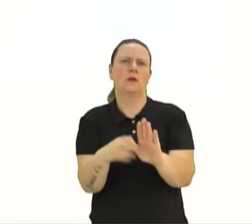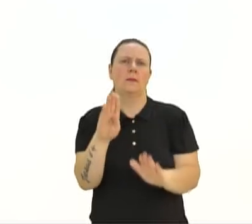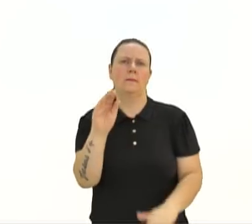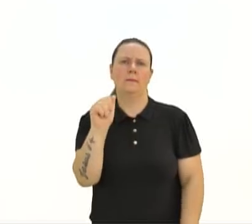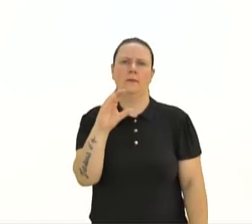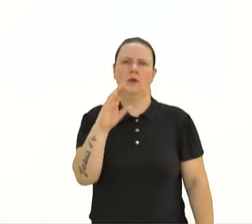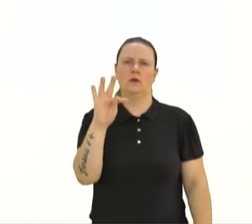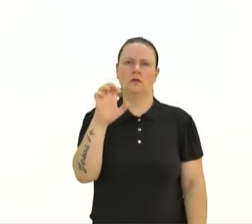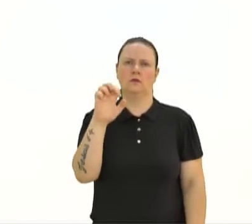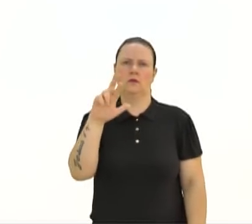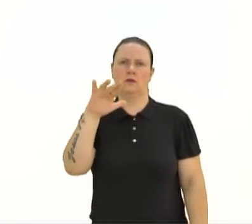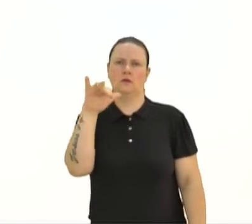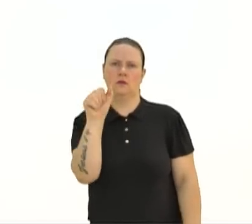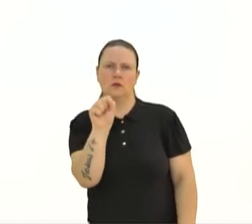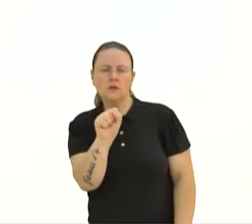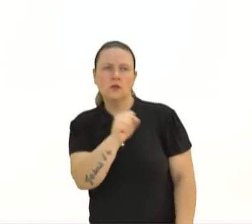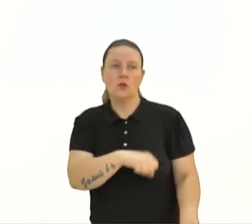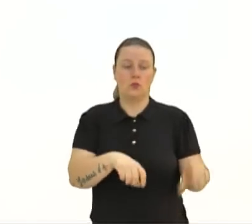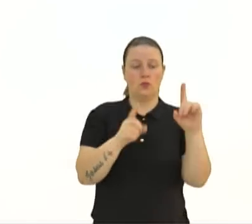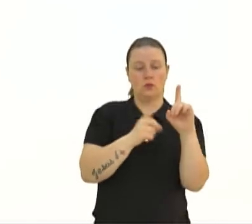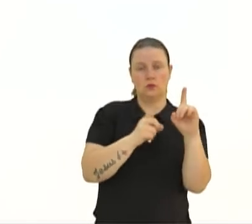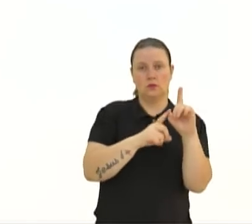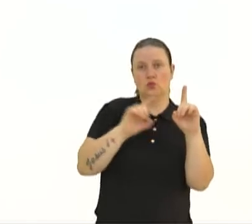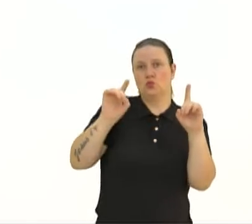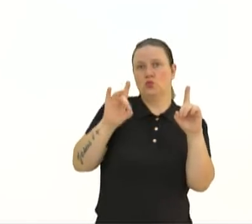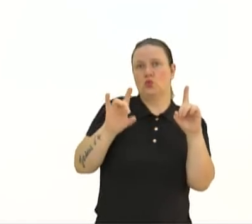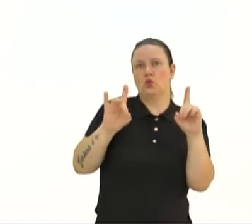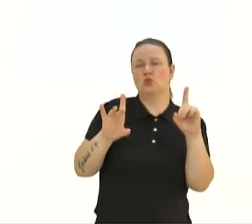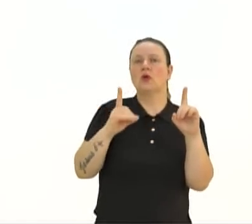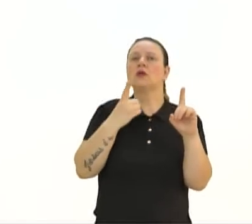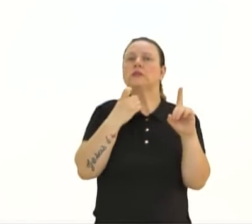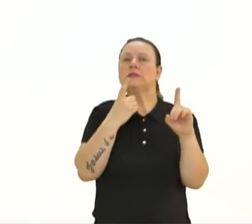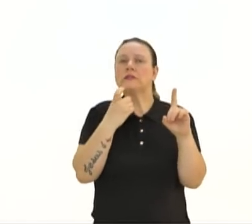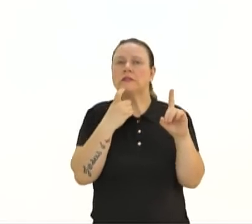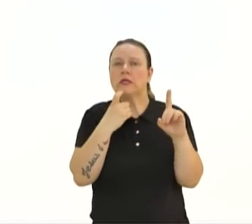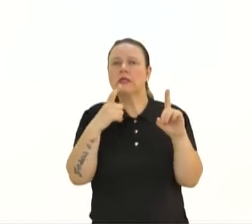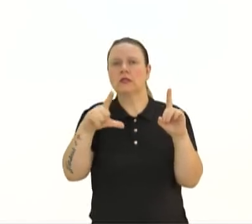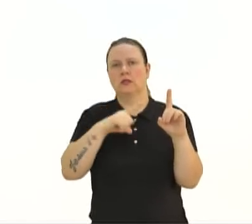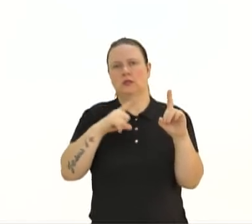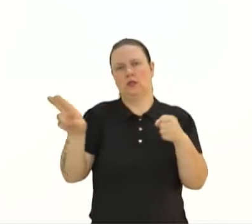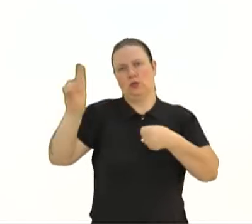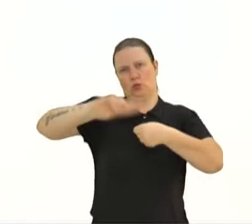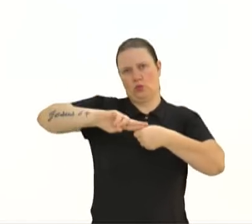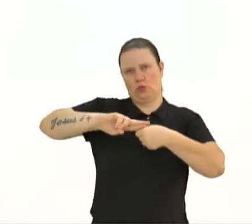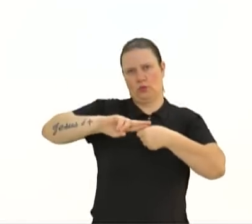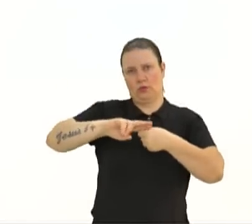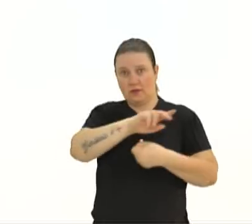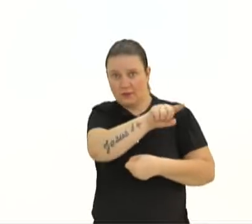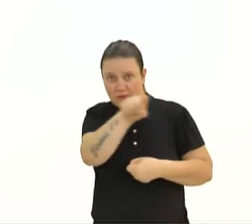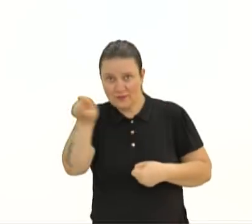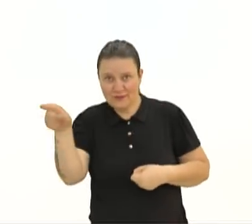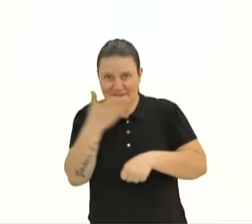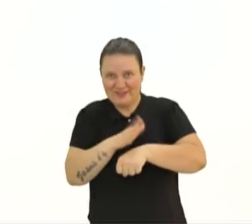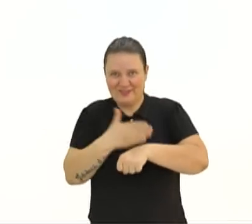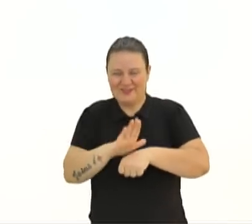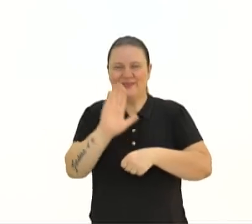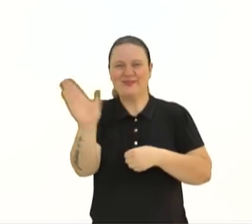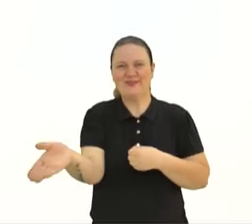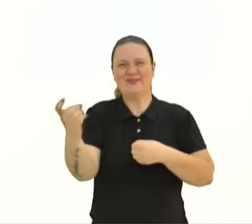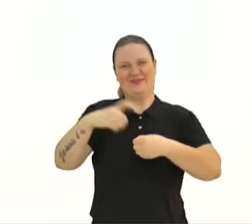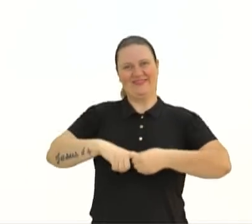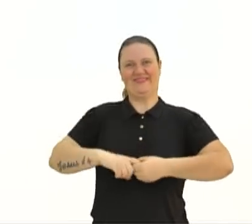eucarionte sem núcleo e uma célula procarionte, normalmente não, sem núcleo de fato. A